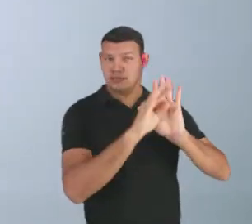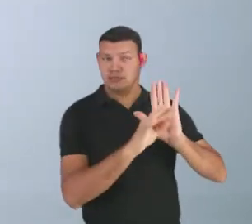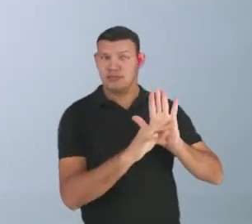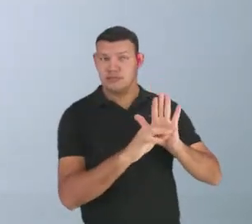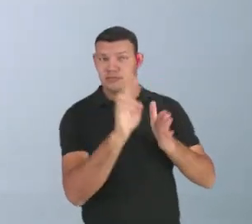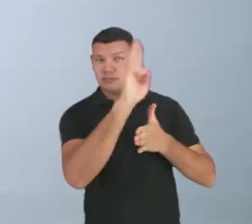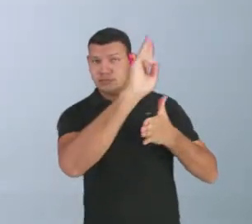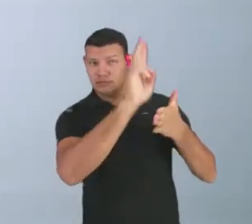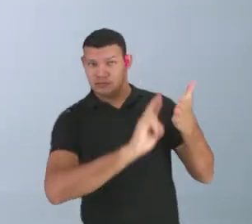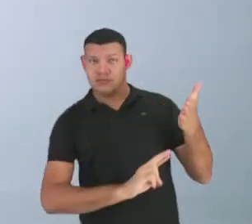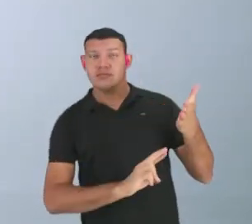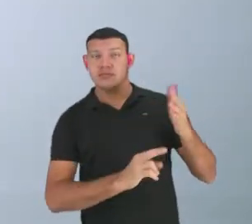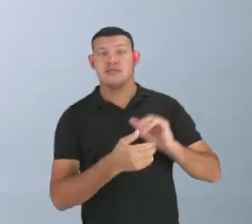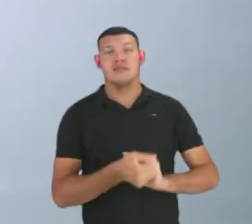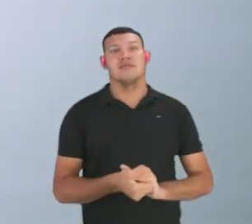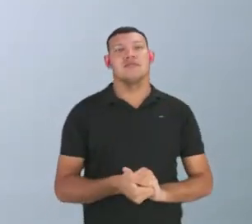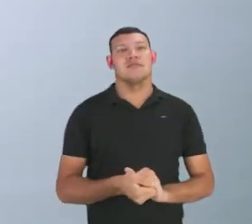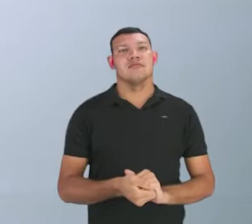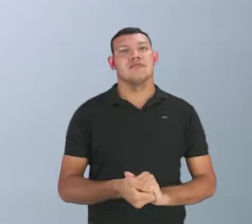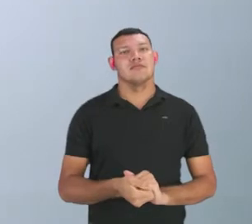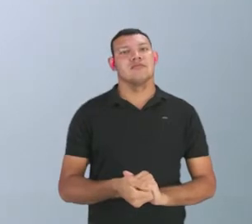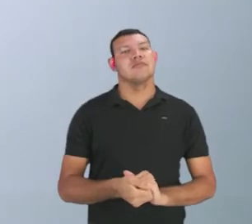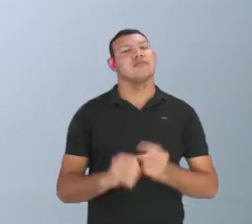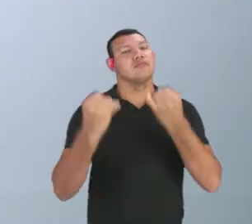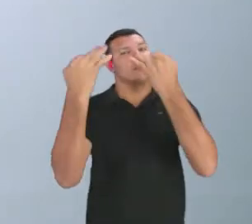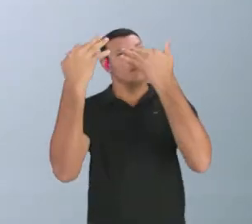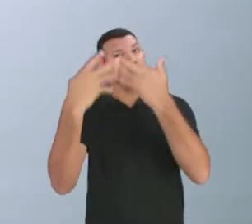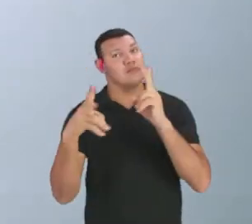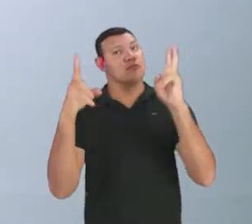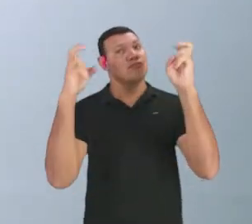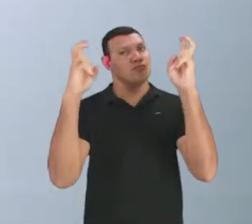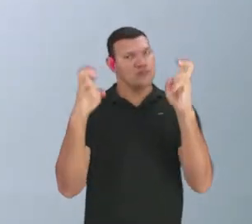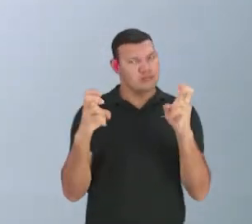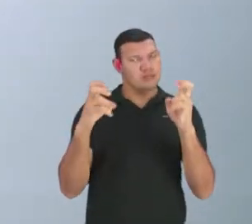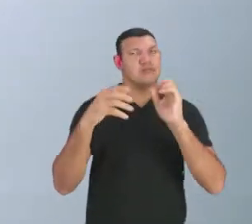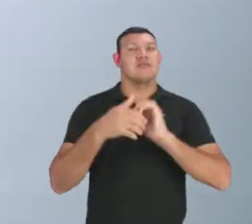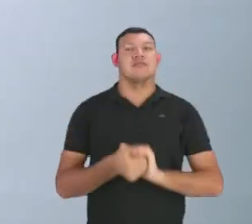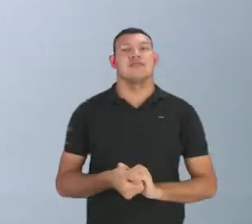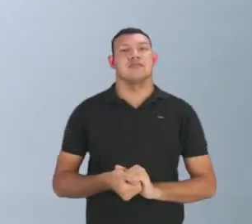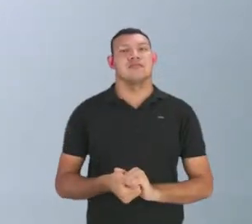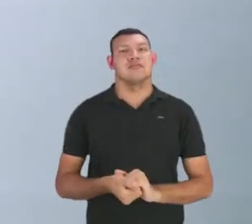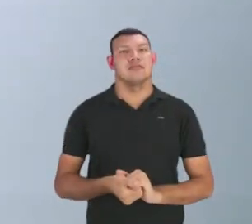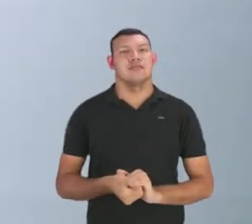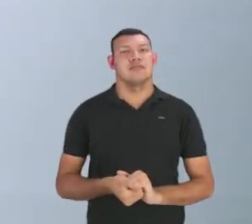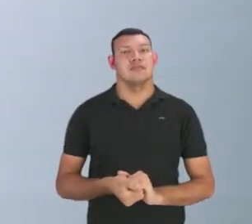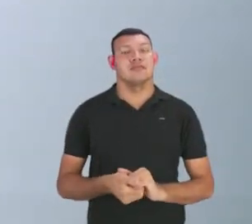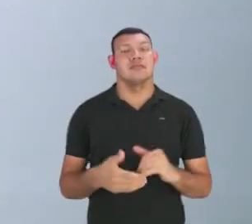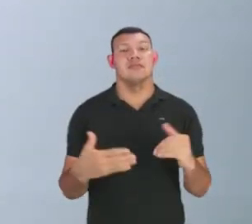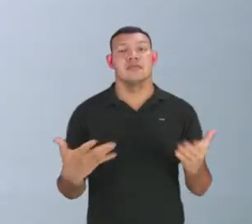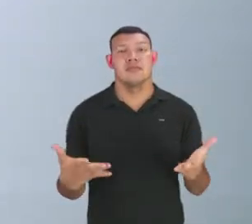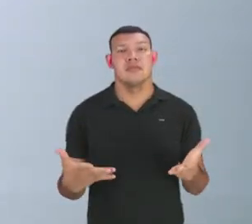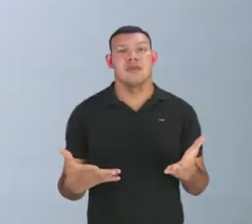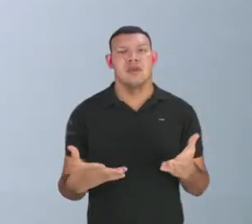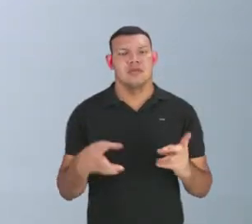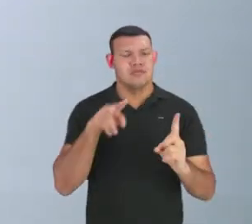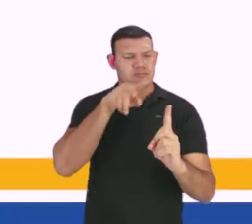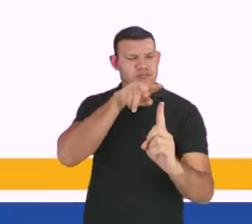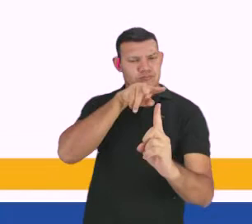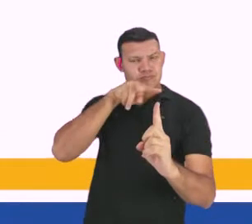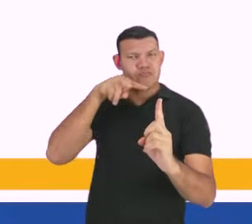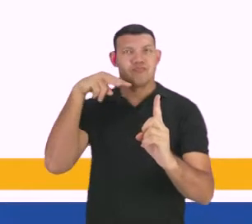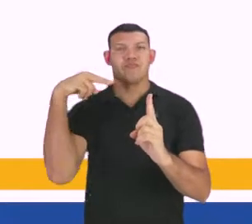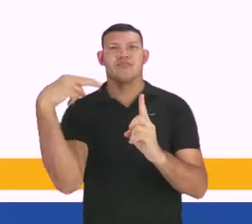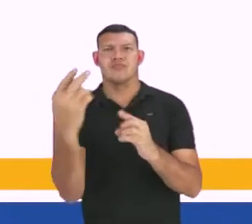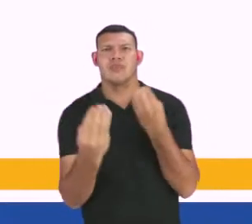dissertativo argumentativo, ele deve falar sobre um tema, um assunto, tá? A partir de quê? De um ponto de vista. E de